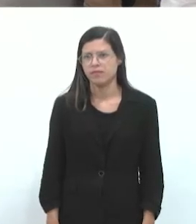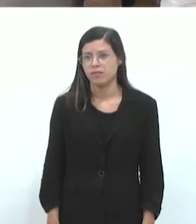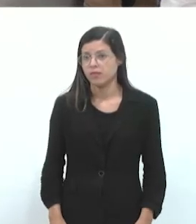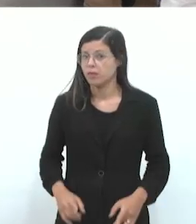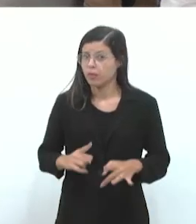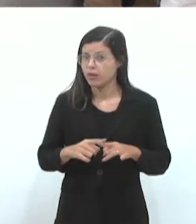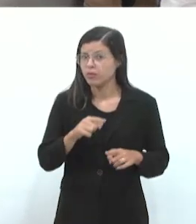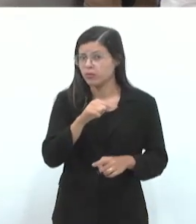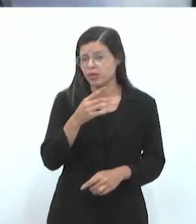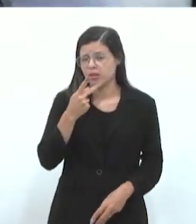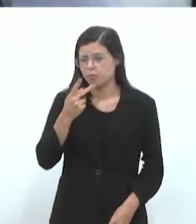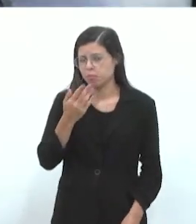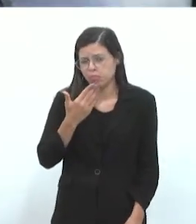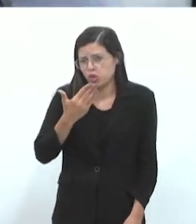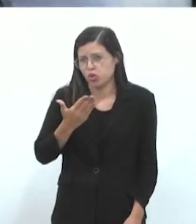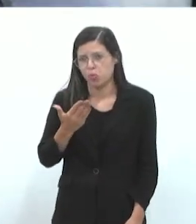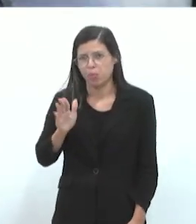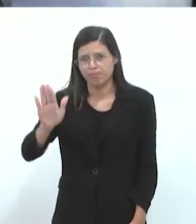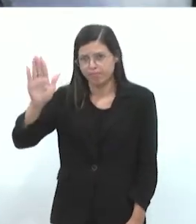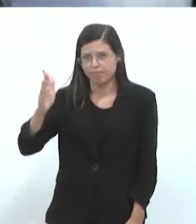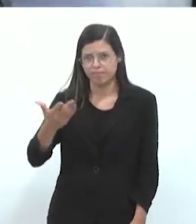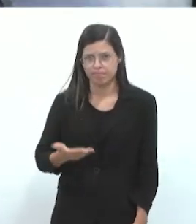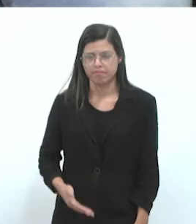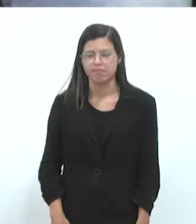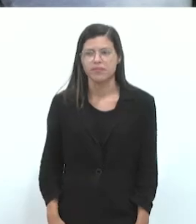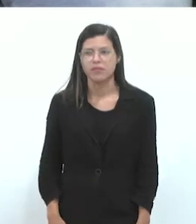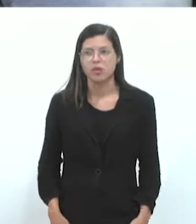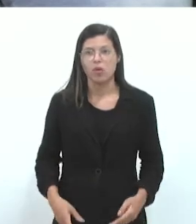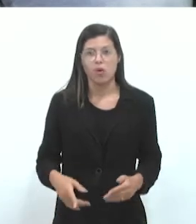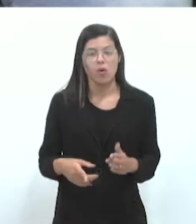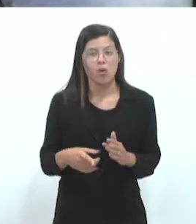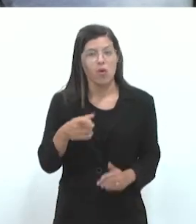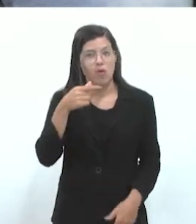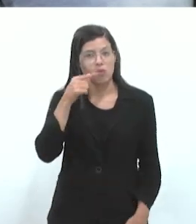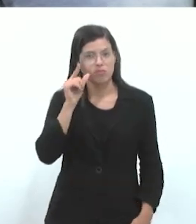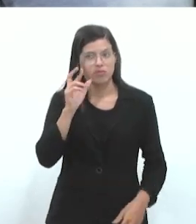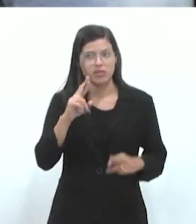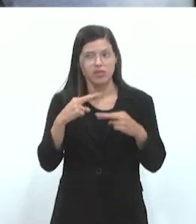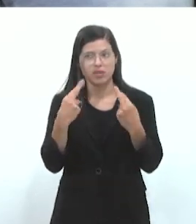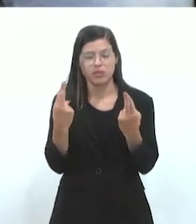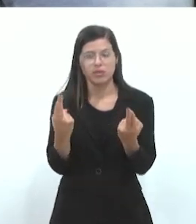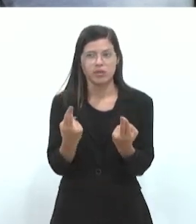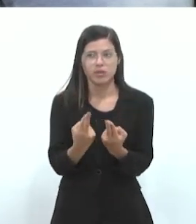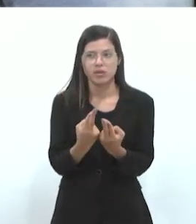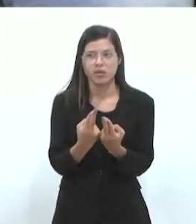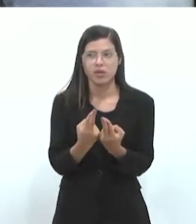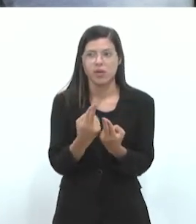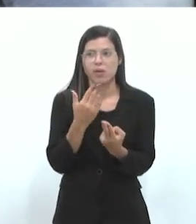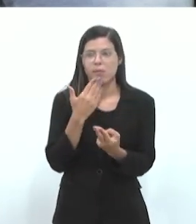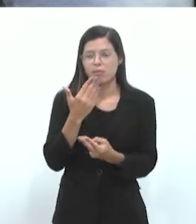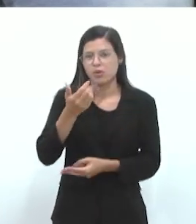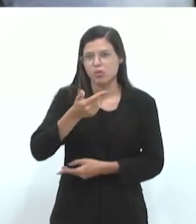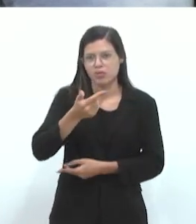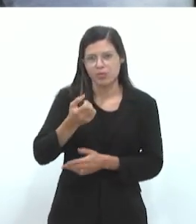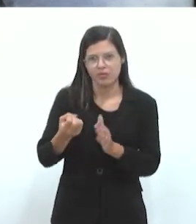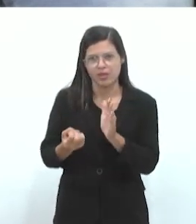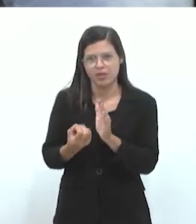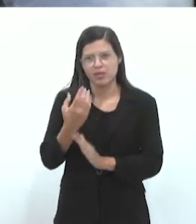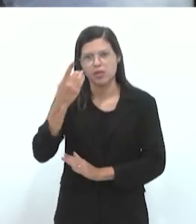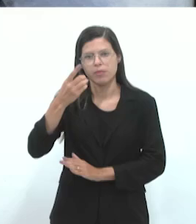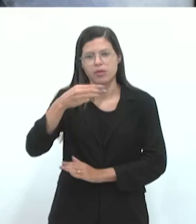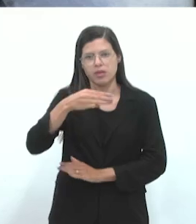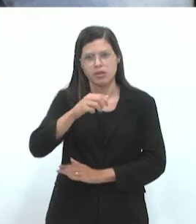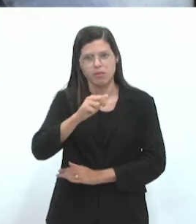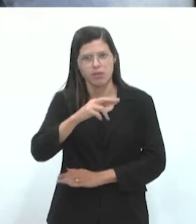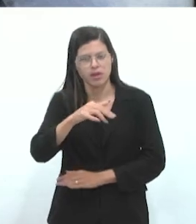Excelência. O deputado, ontem em plenário, na reunião, Pediu coautoria a deputada Marina, eu